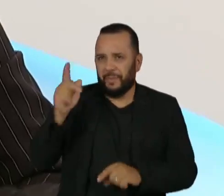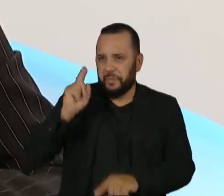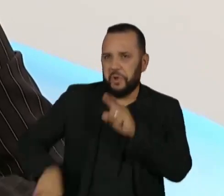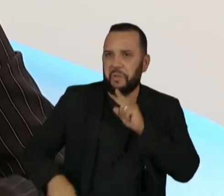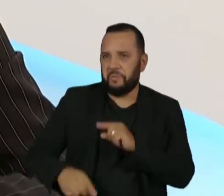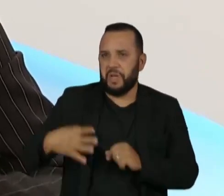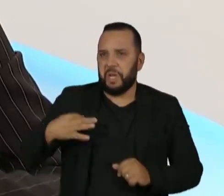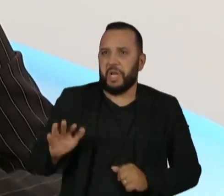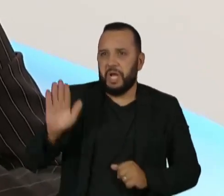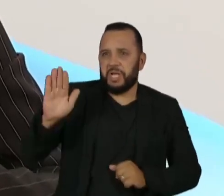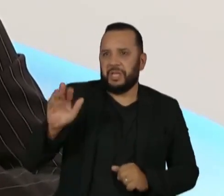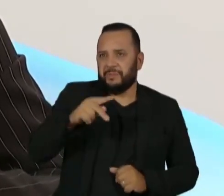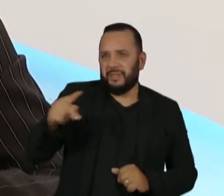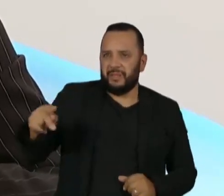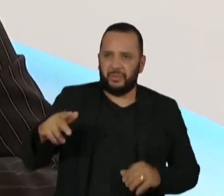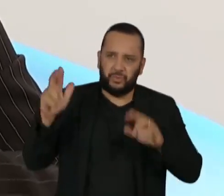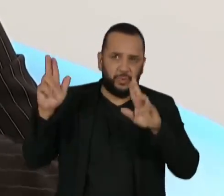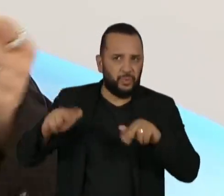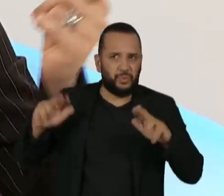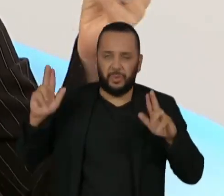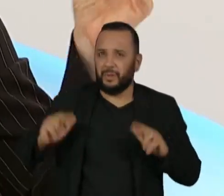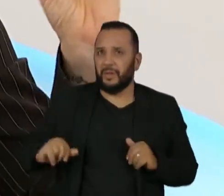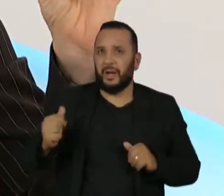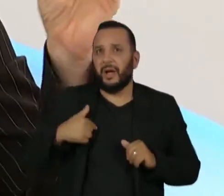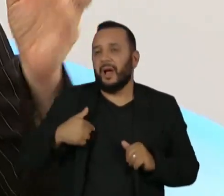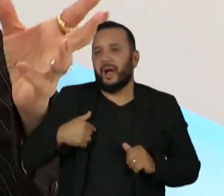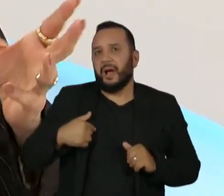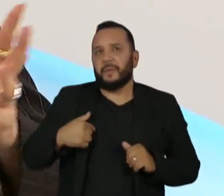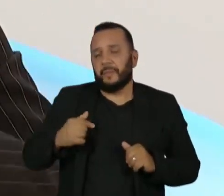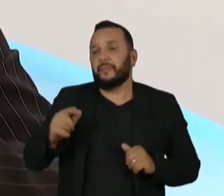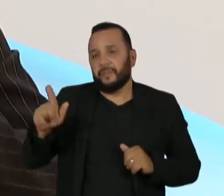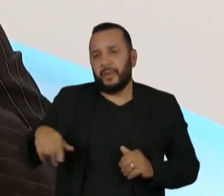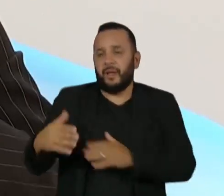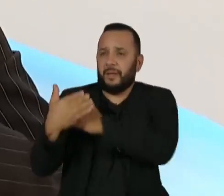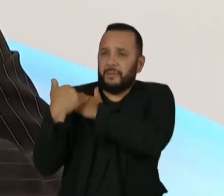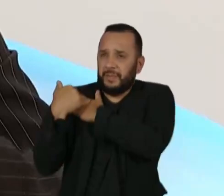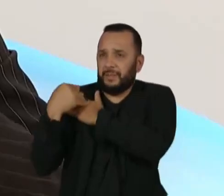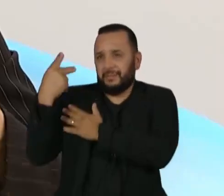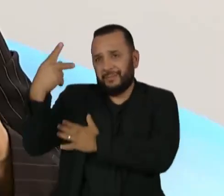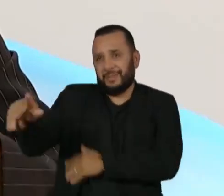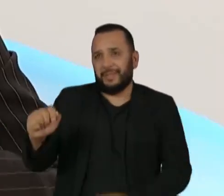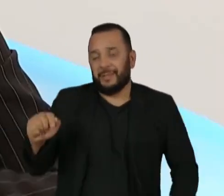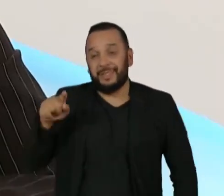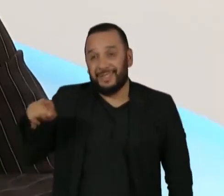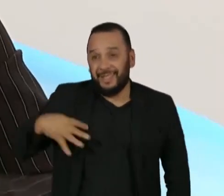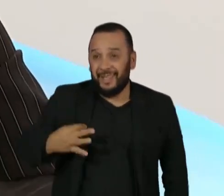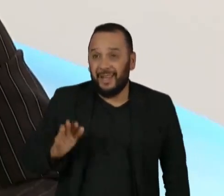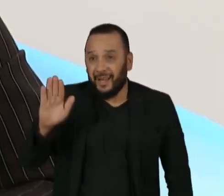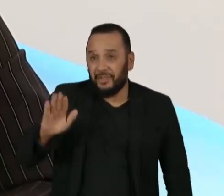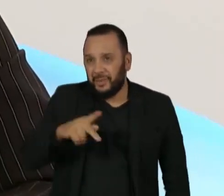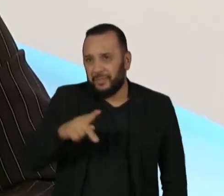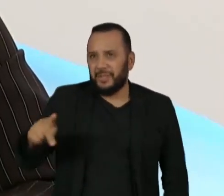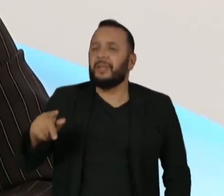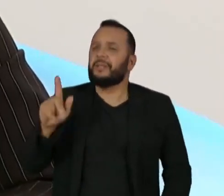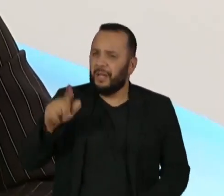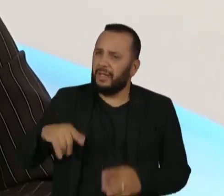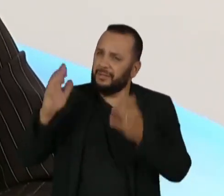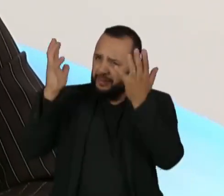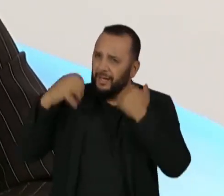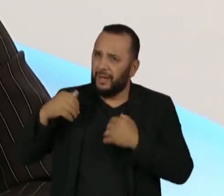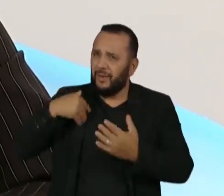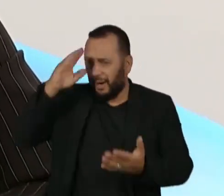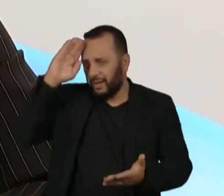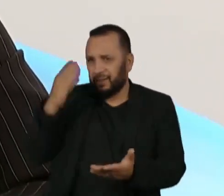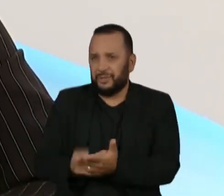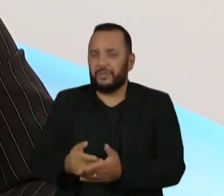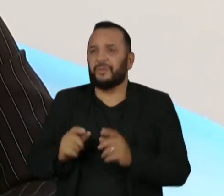acho que isso é uma missão né não é uma coisa que a pessoa Ah vou ser presidente ali não é uma coisa que se ele tivesse que ser é uma coisa muito séria e eu acredito